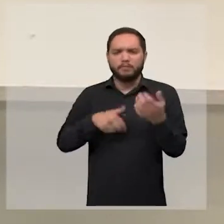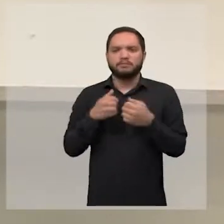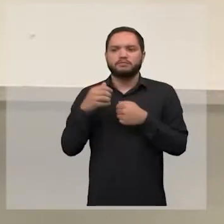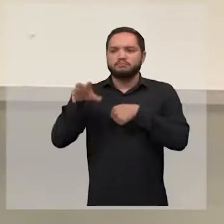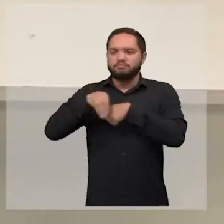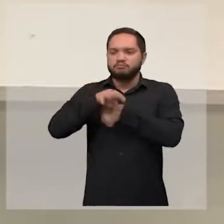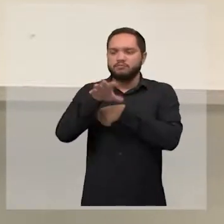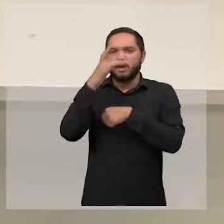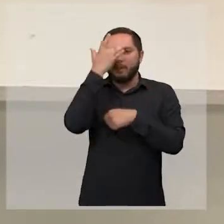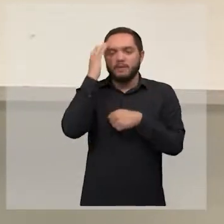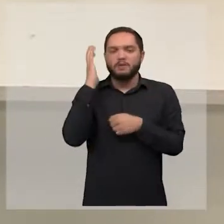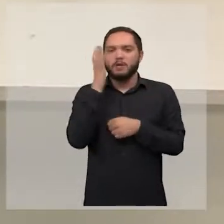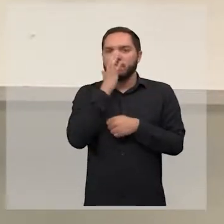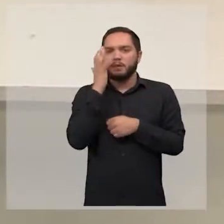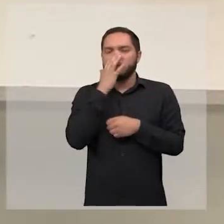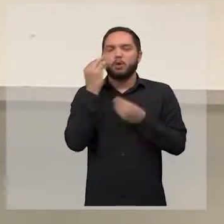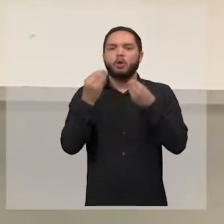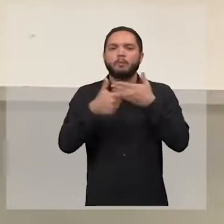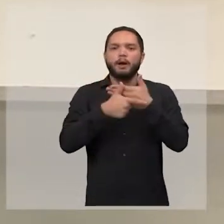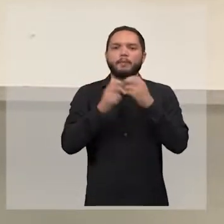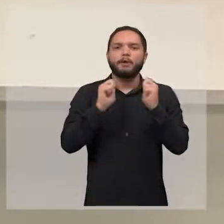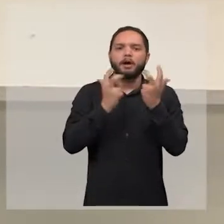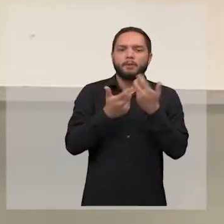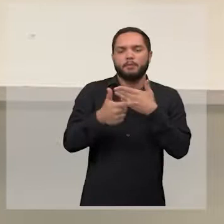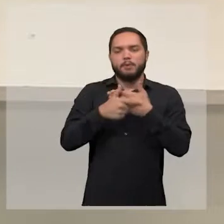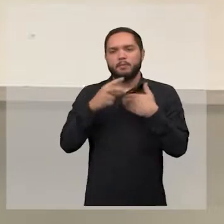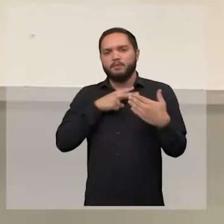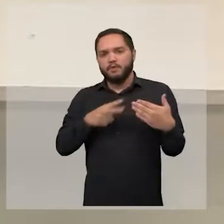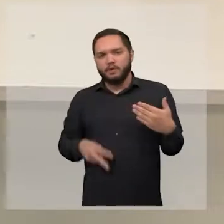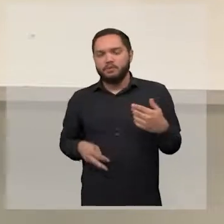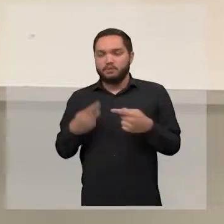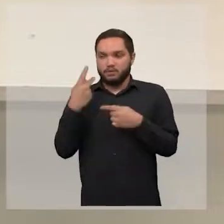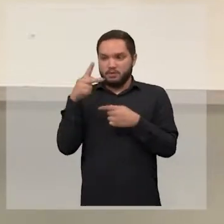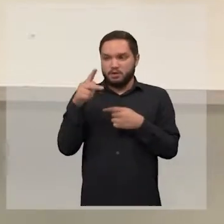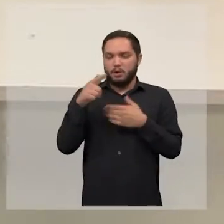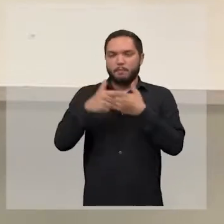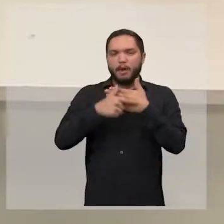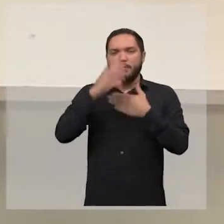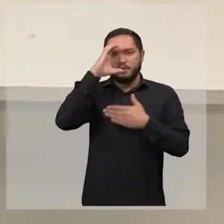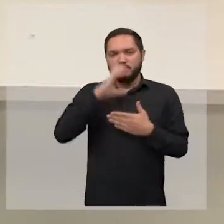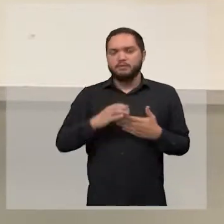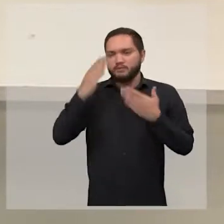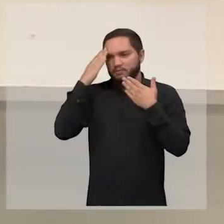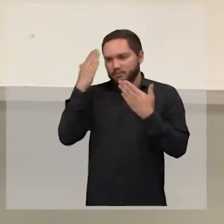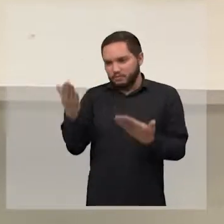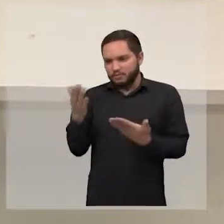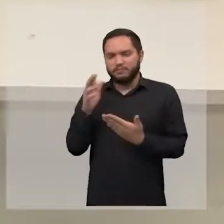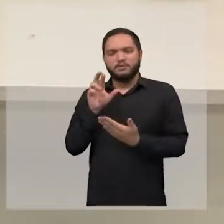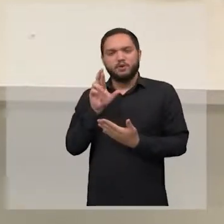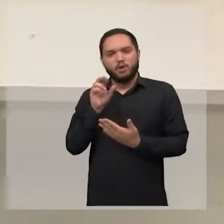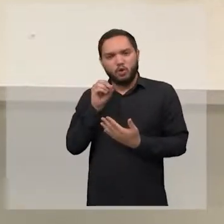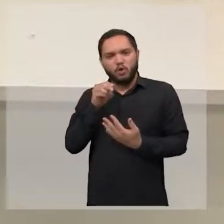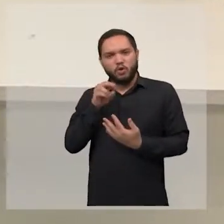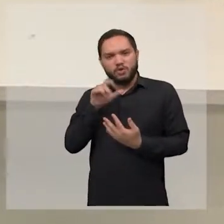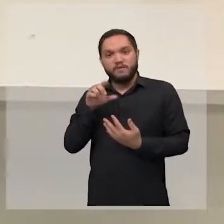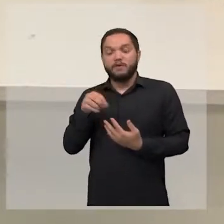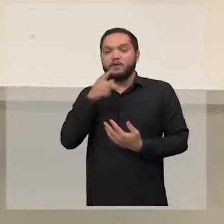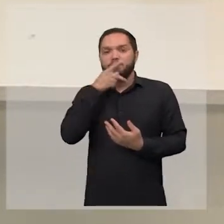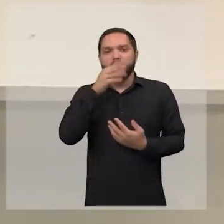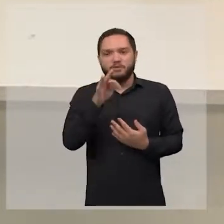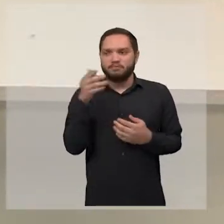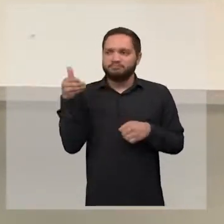da Câmara, o papel do vereador e o seu papel de cidadão também, vereador. Muito obrigado, vereador Ronivaldo, do PT, pela participação. Eu